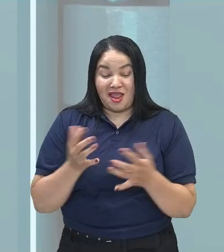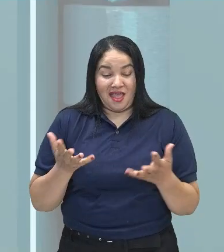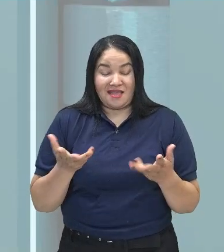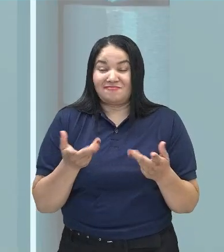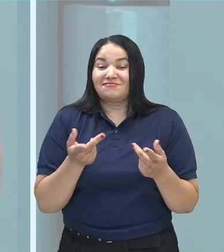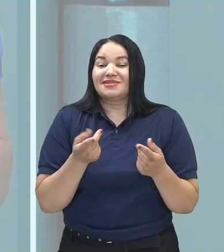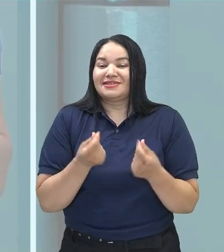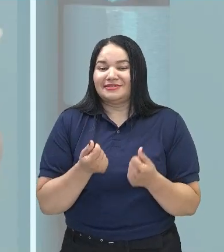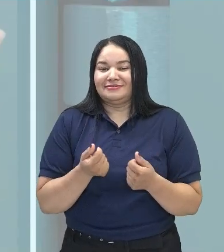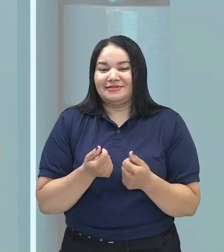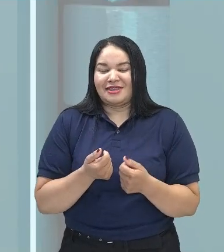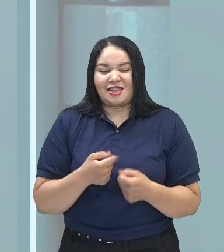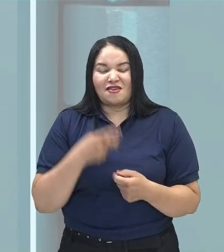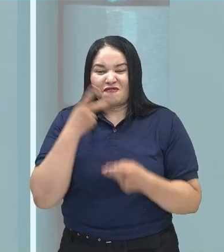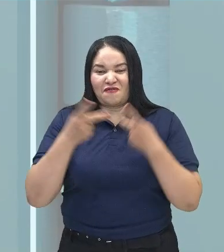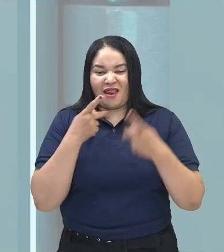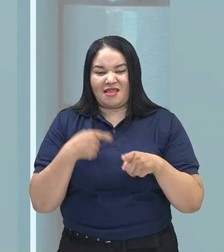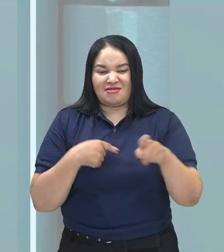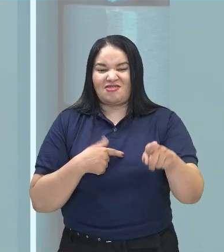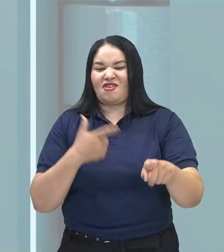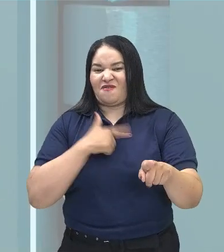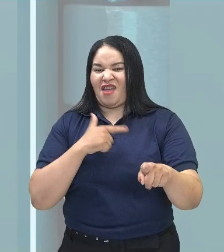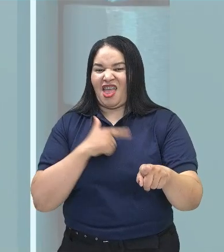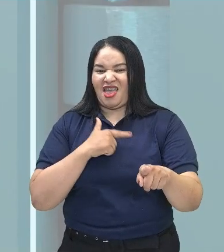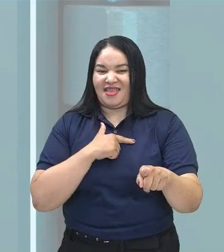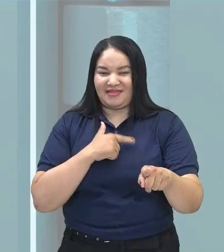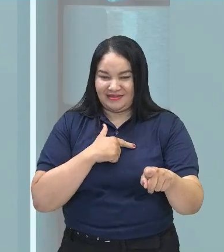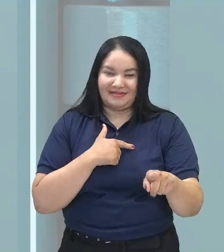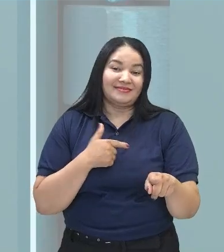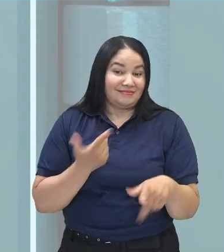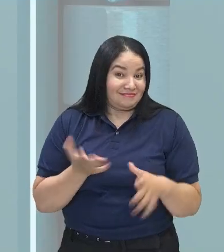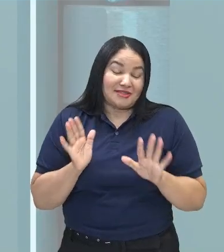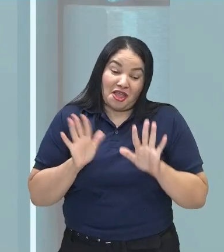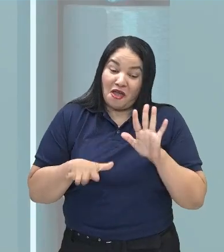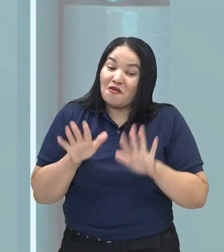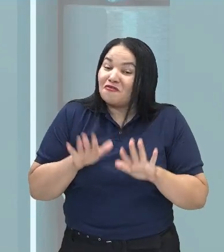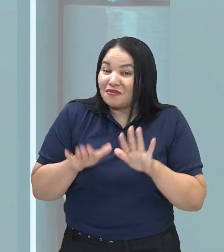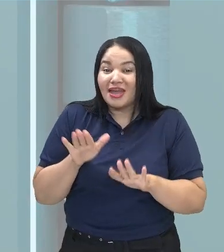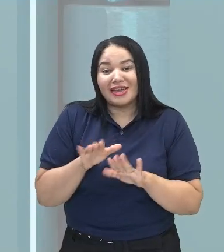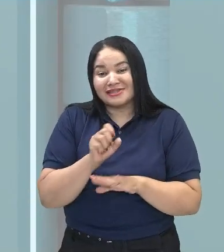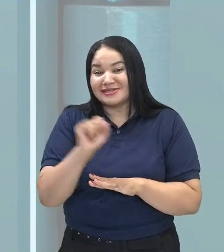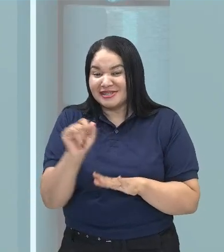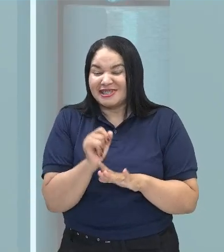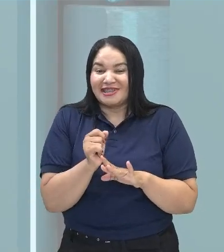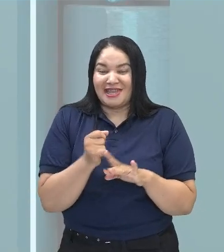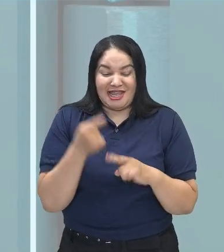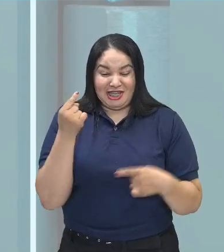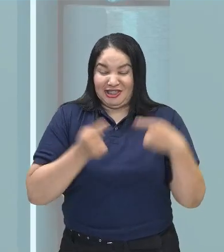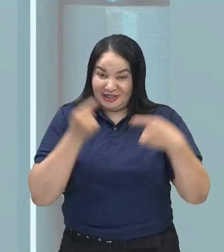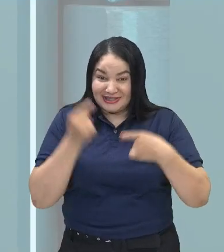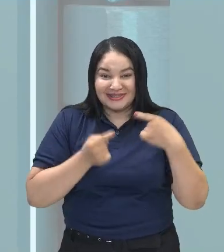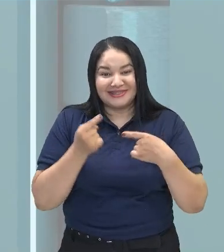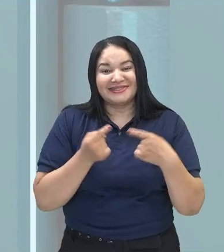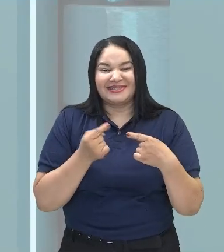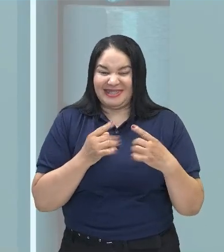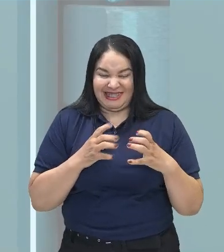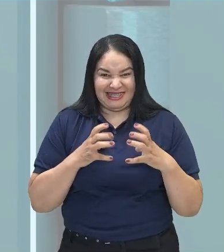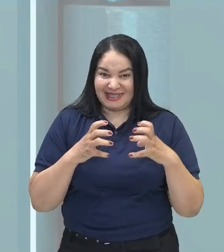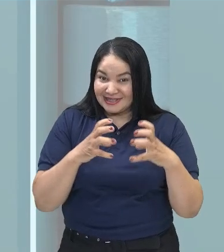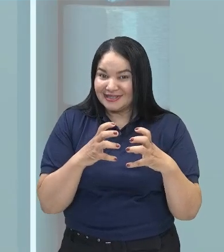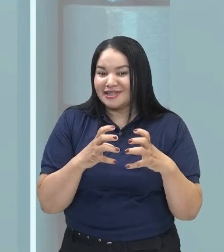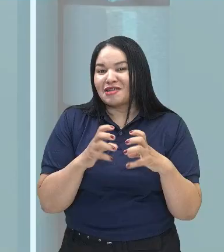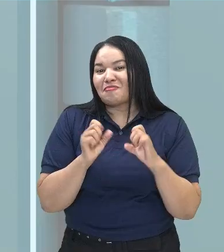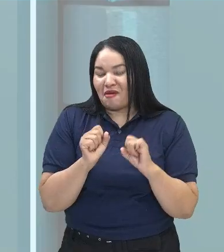diretamente para a pessoa. Ninguém diz, você é feia, a não ser que esteja, né, numa discussão. O jovem,